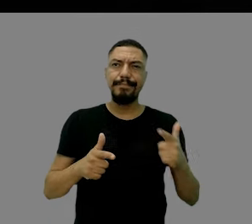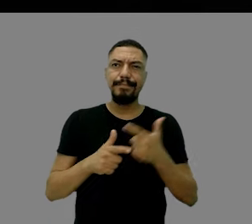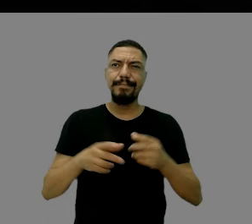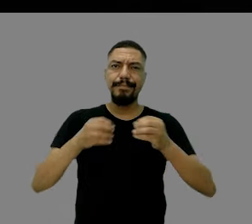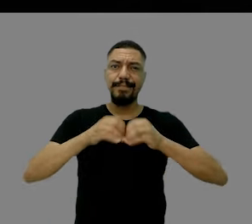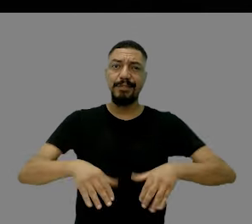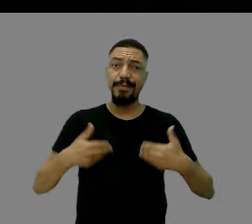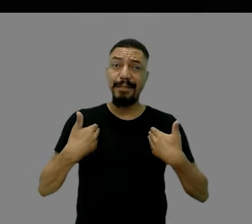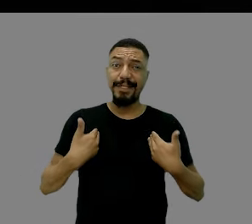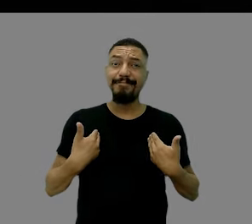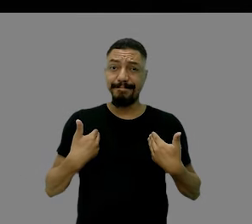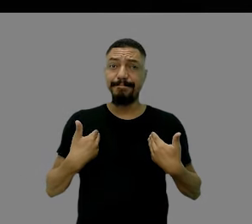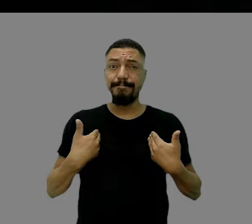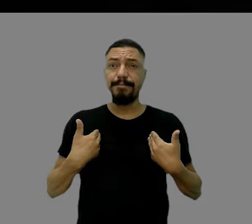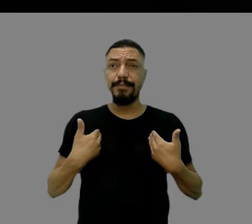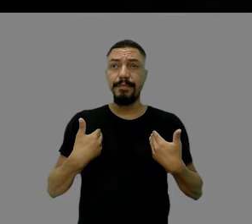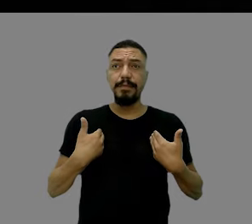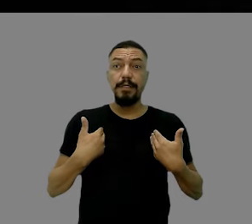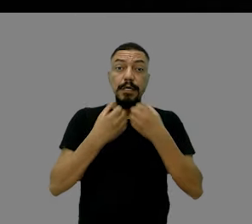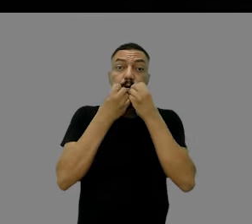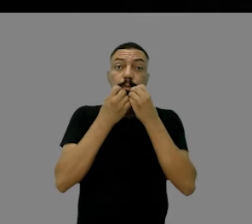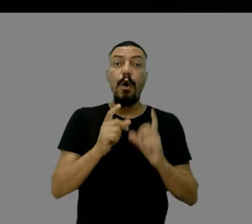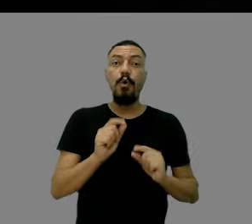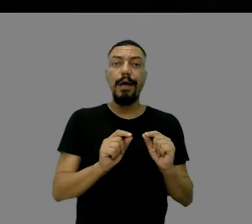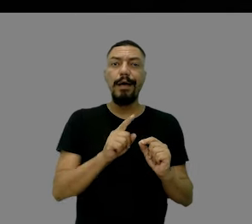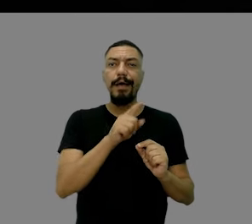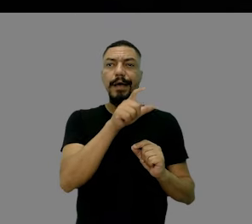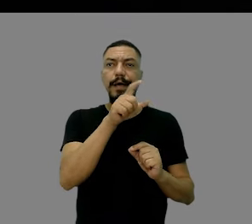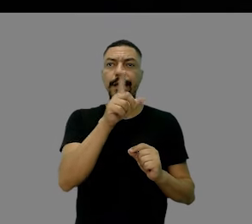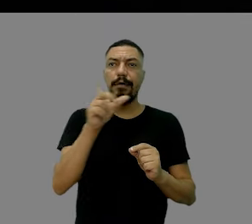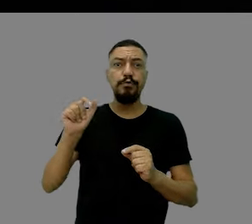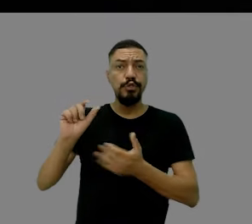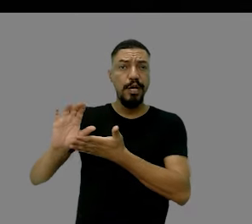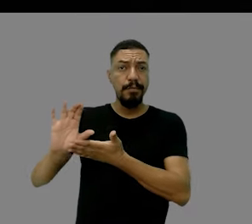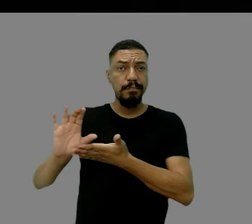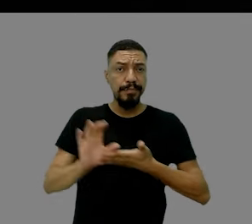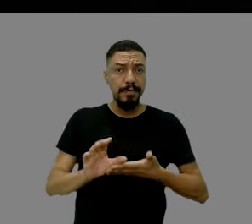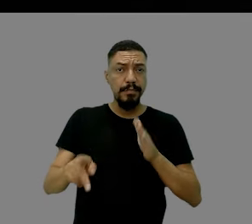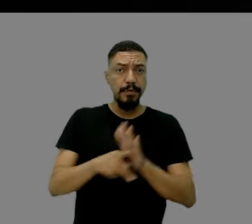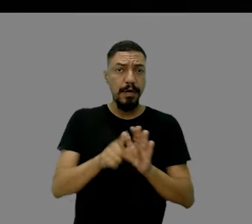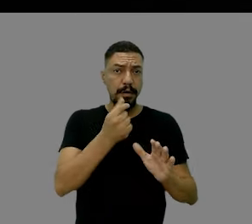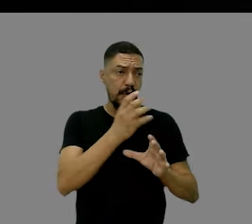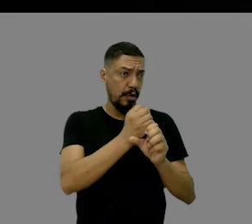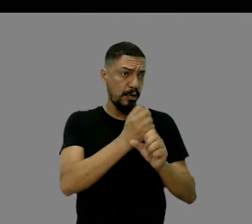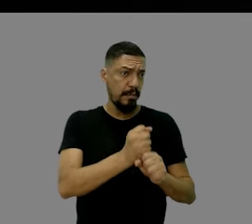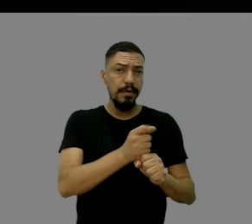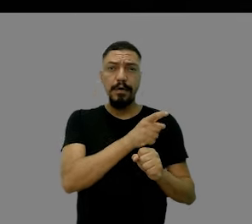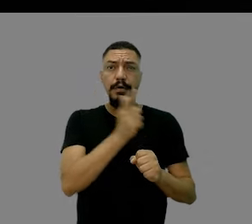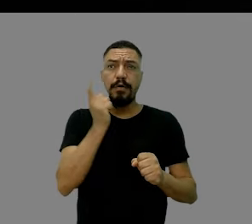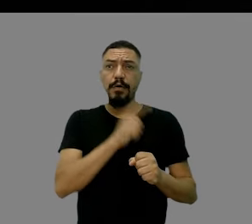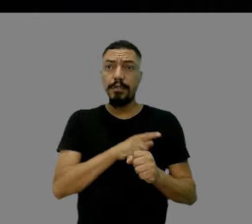você. Qual que é a parte boa? Esse cachê dessa contabilidade, você pode e